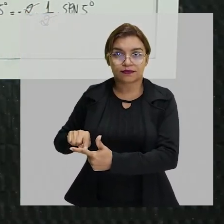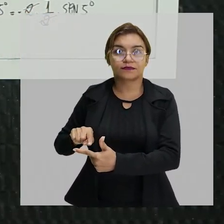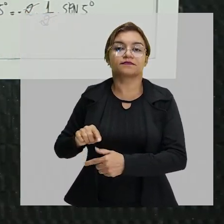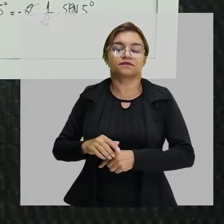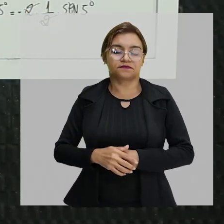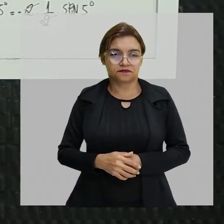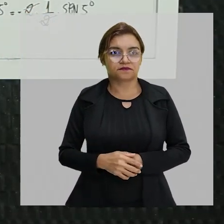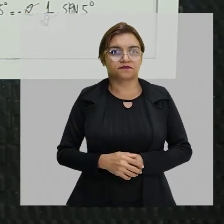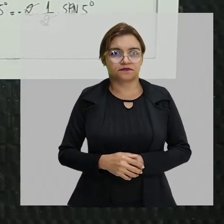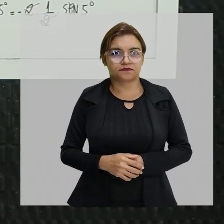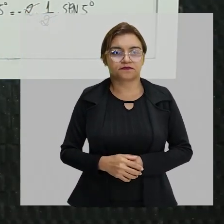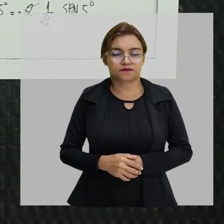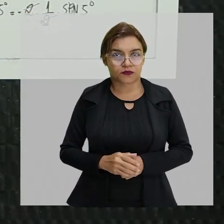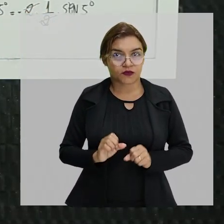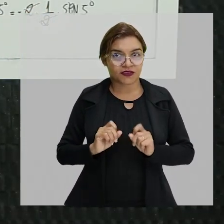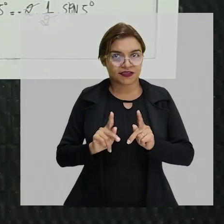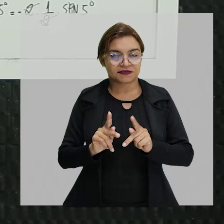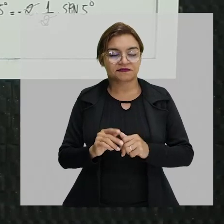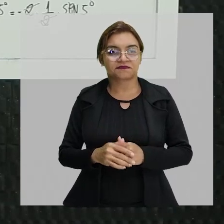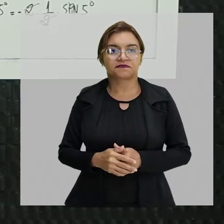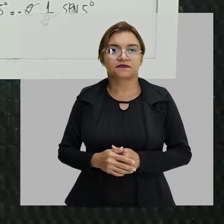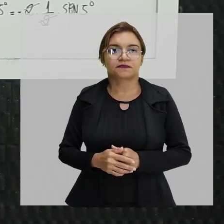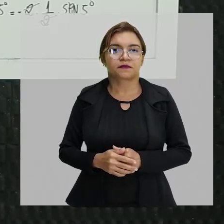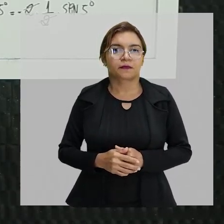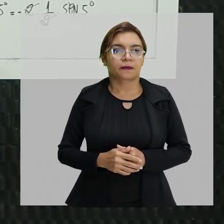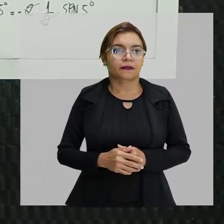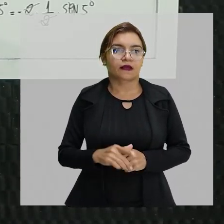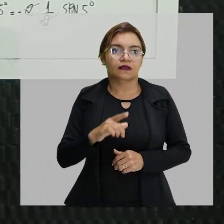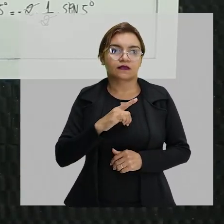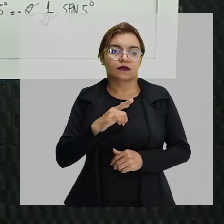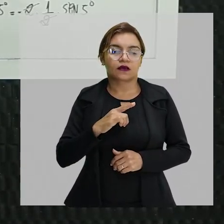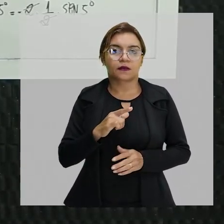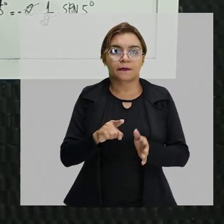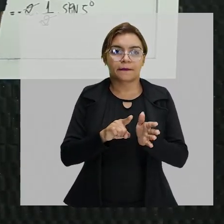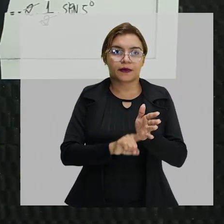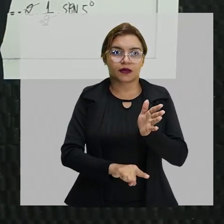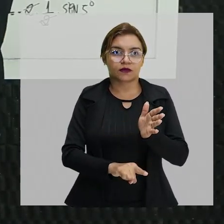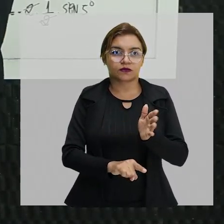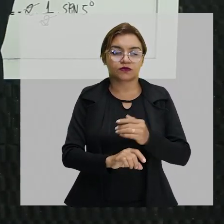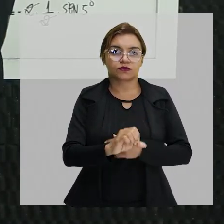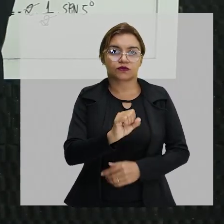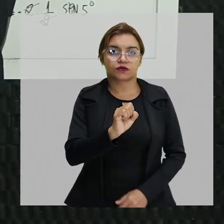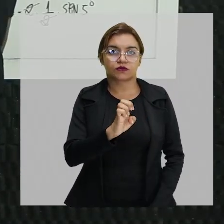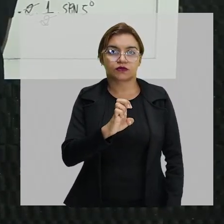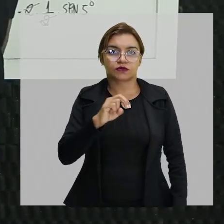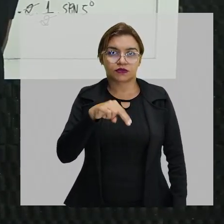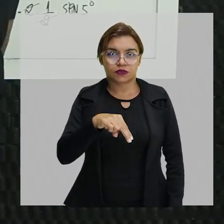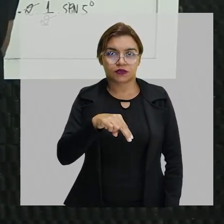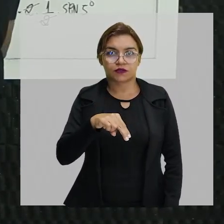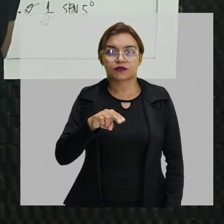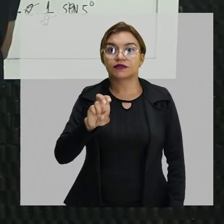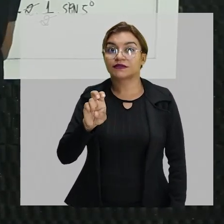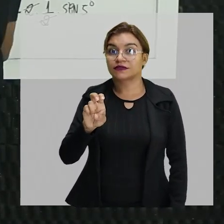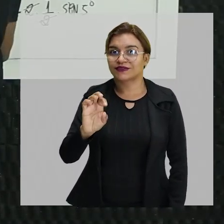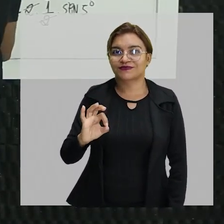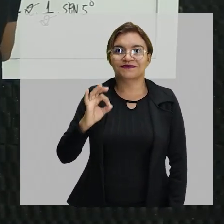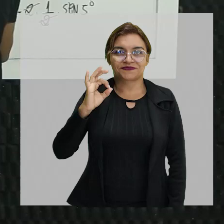ó. Certo? Fazendo isso, você vai ter menos o seno de 5 graus.